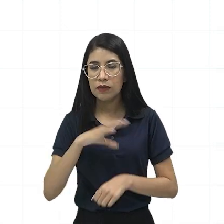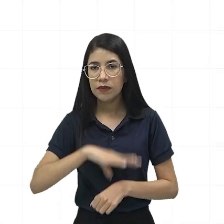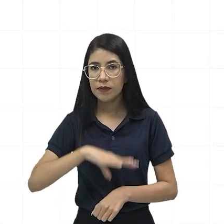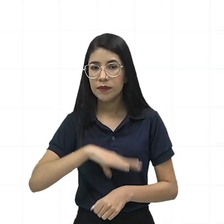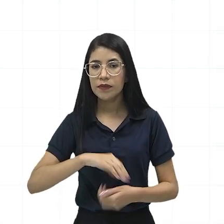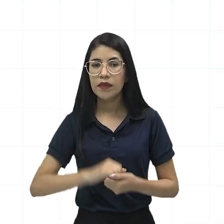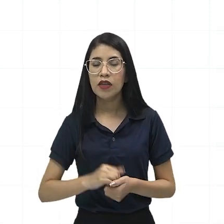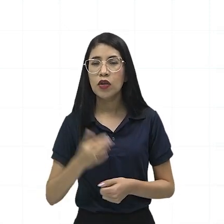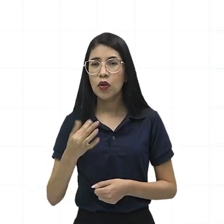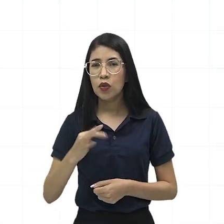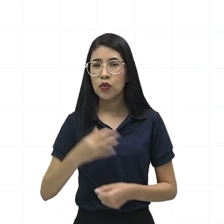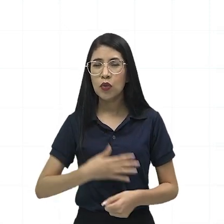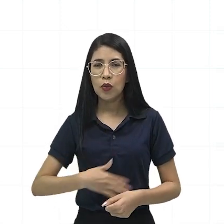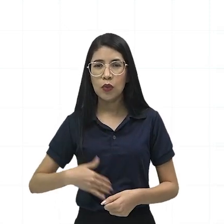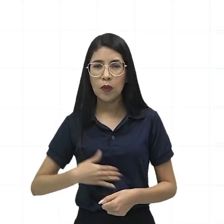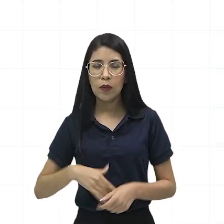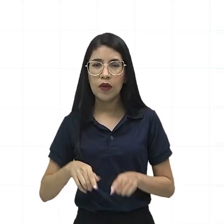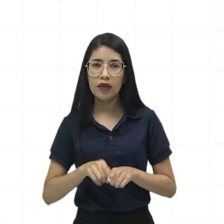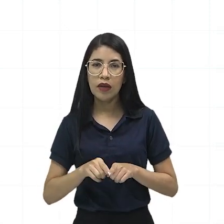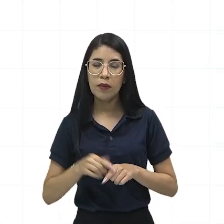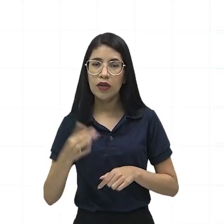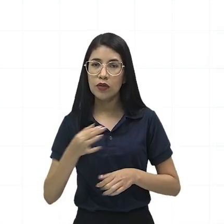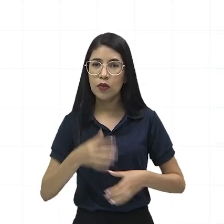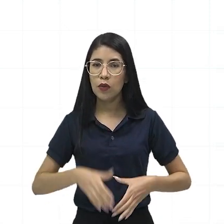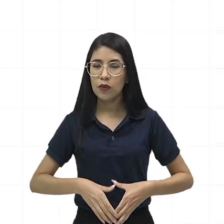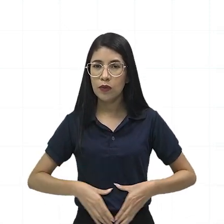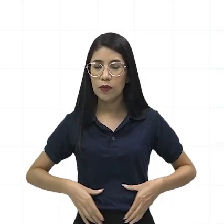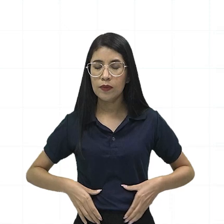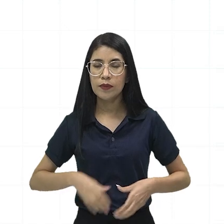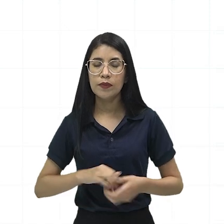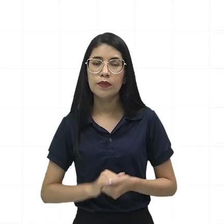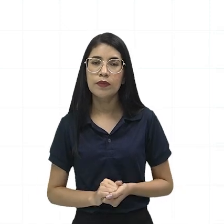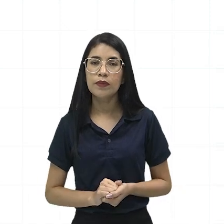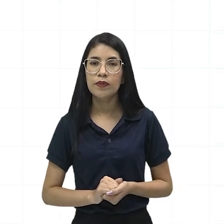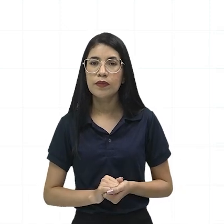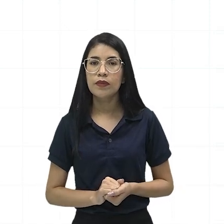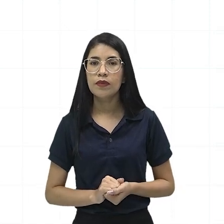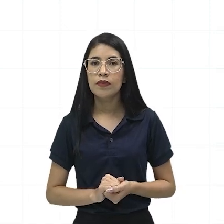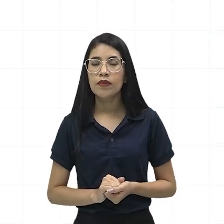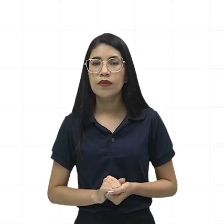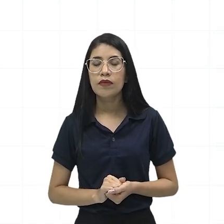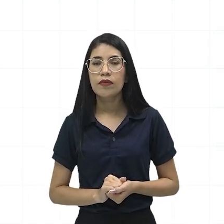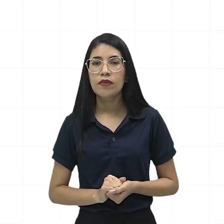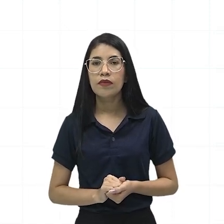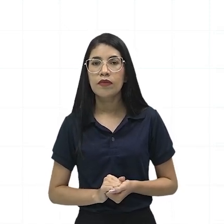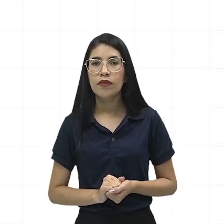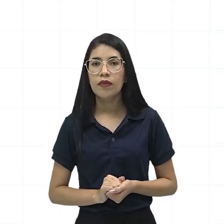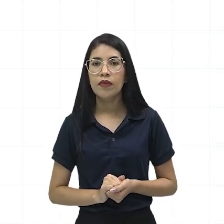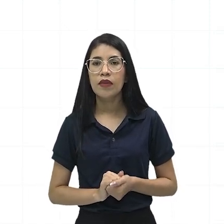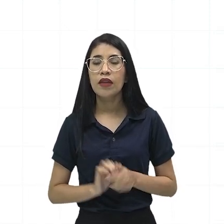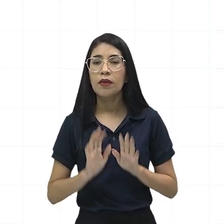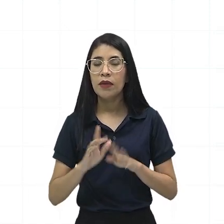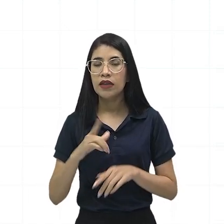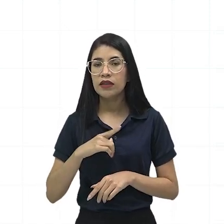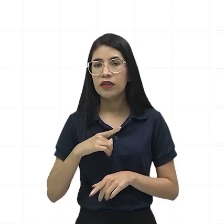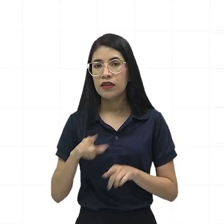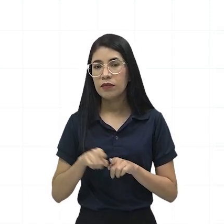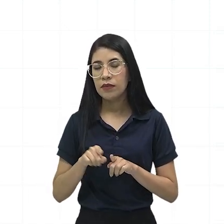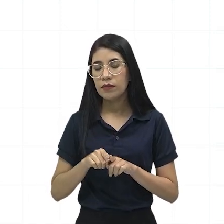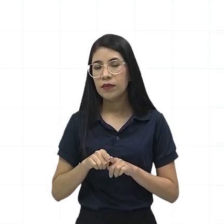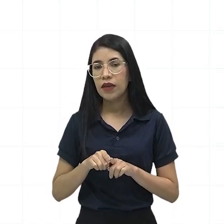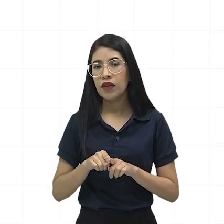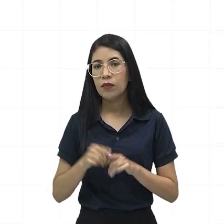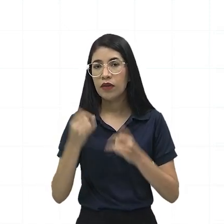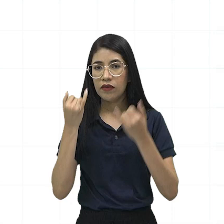dor abdominal e dor pélvica. Então, é isso aí, né, gente? Mas tem uma situação,